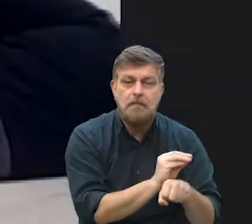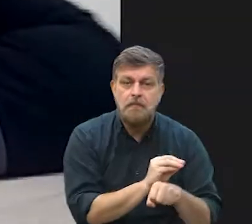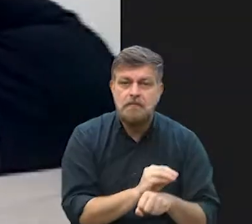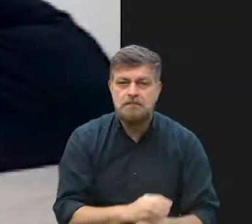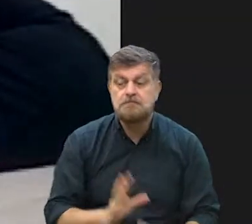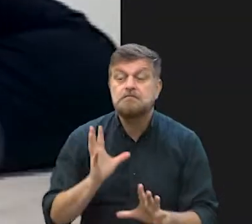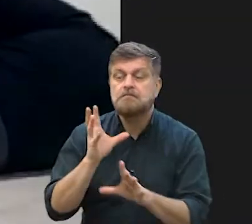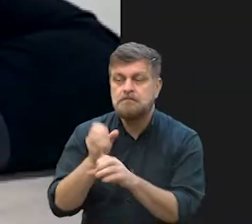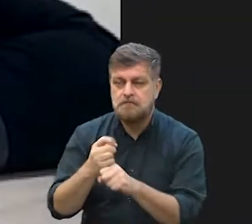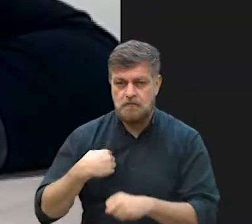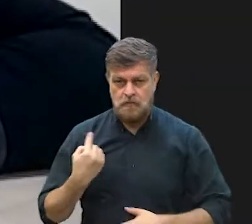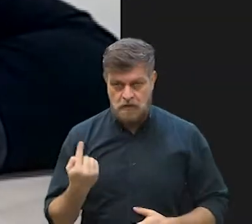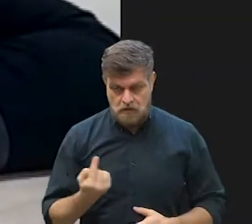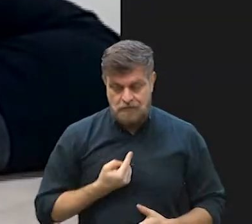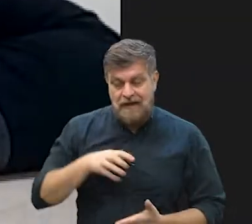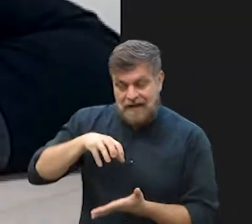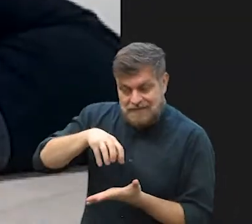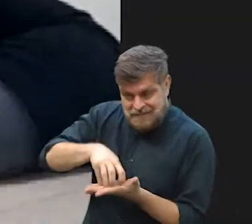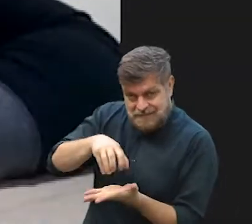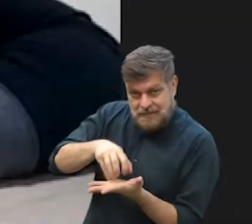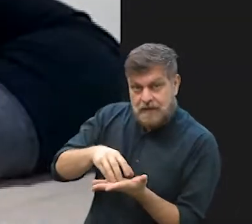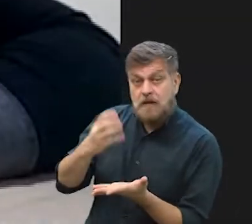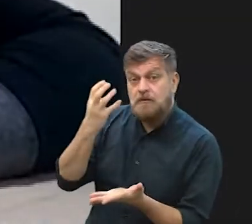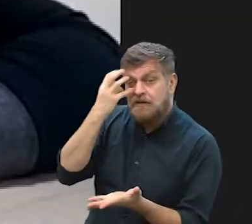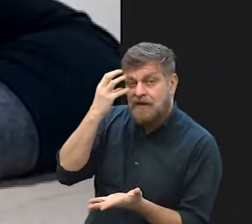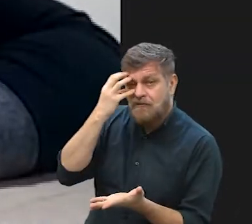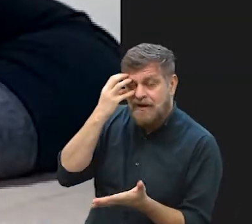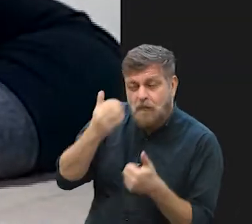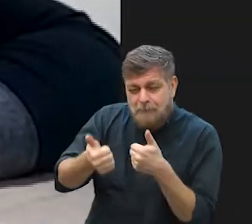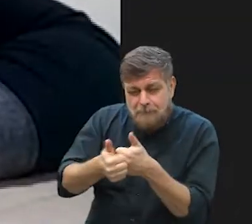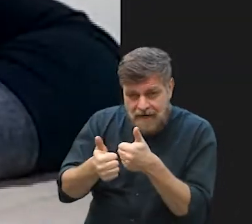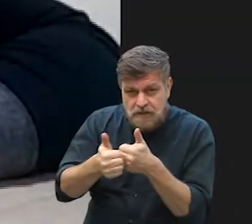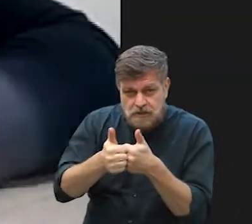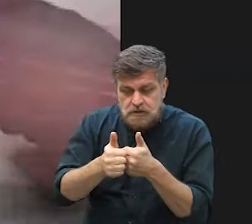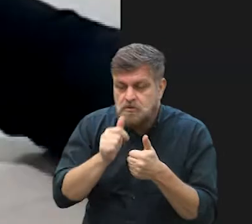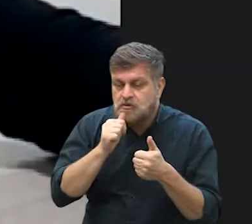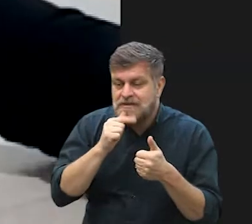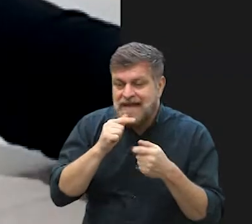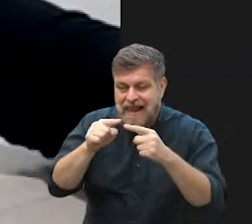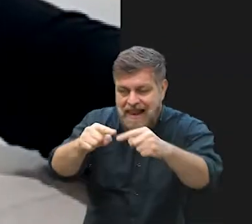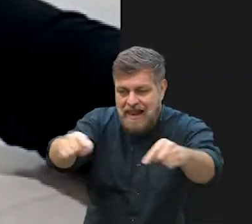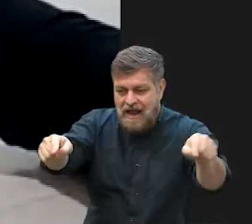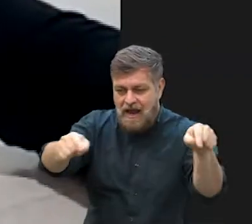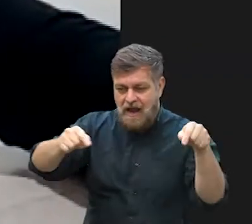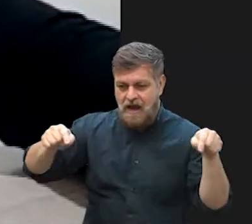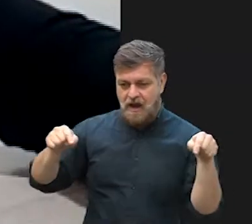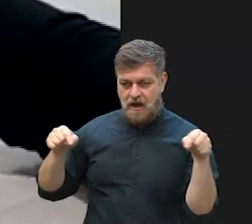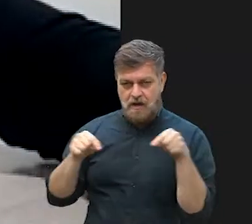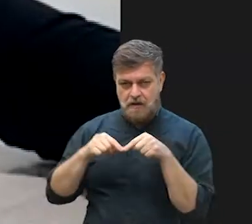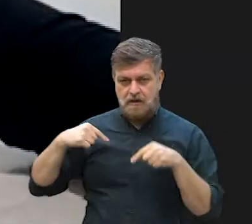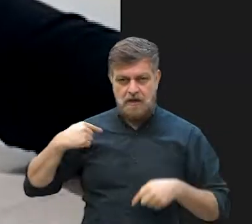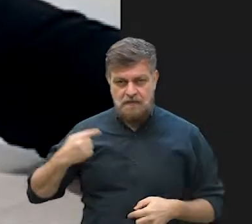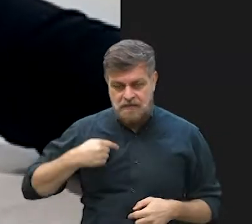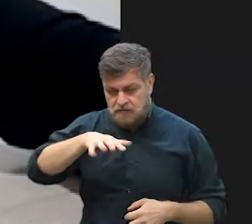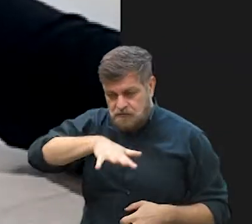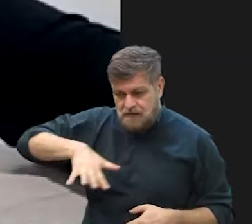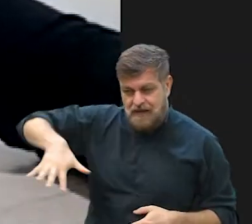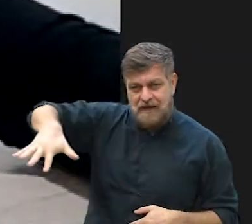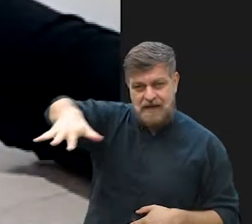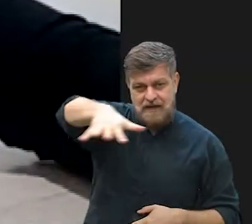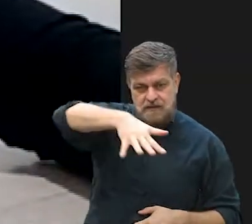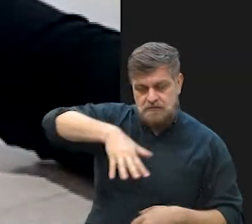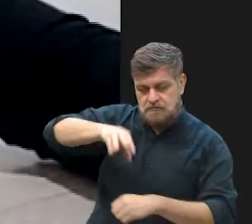estamos localizados na região do Taquaral, bem próximo da Lagoa, mas nós atendemos toda a região